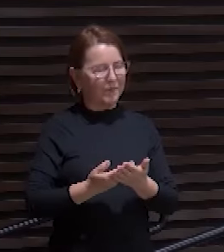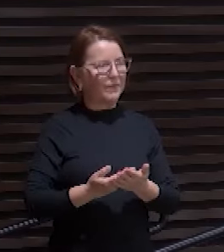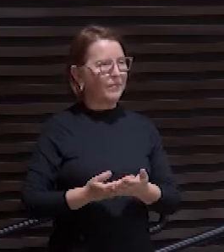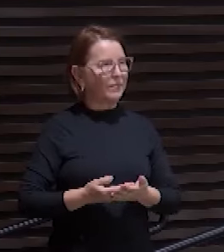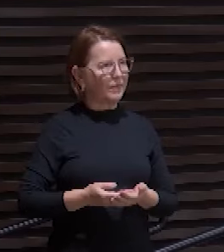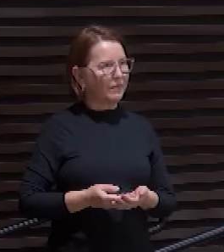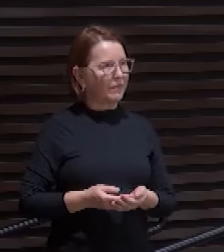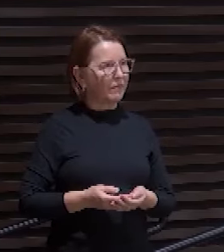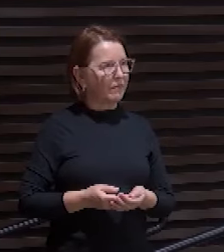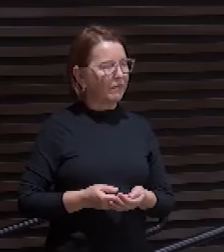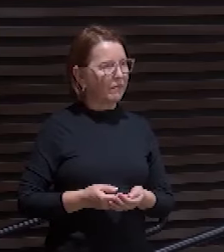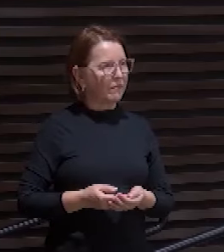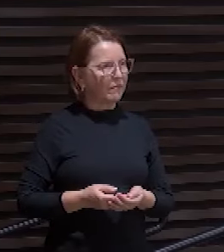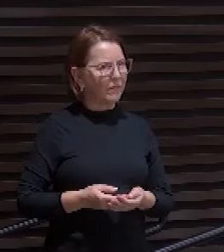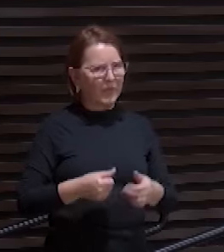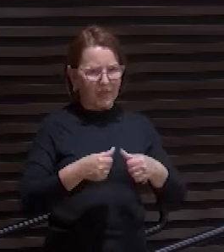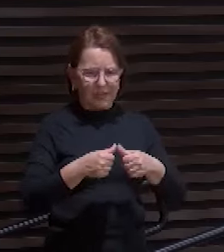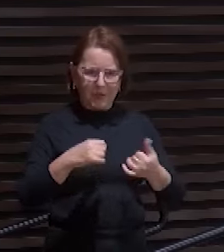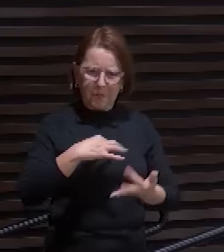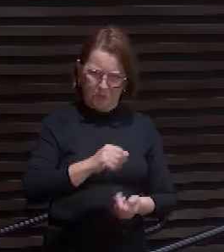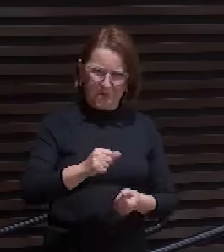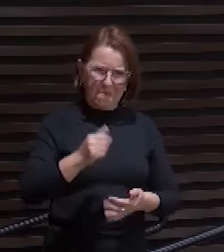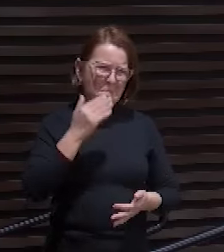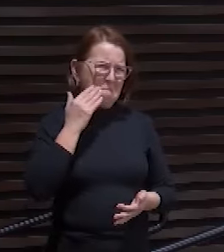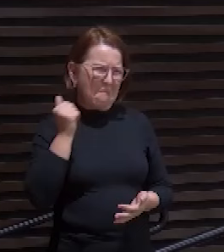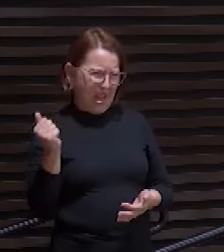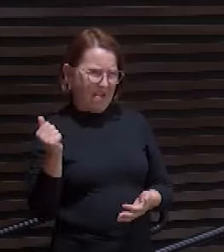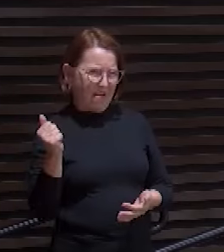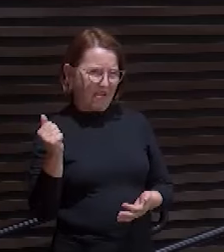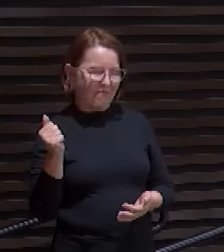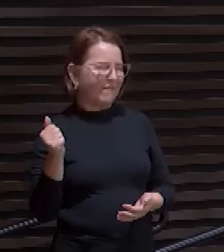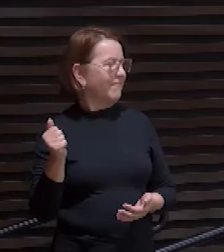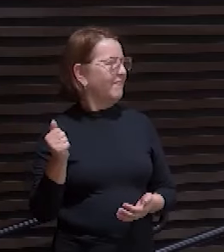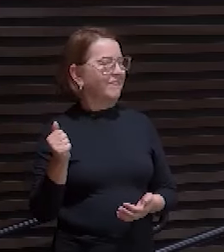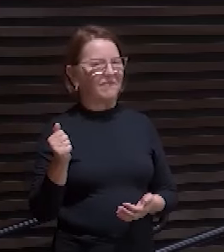estudo. Esse mundo vai melhorar?